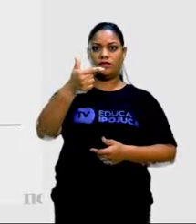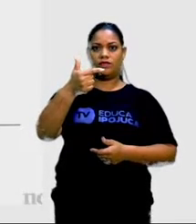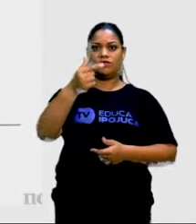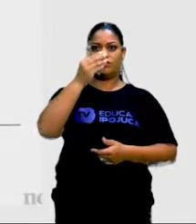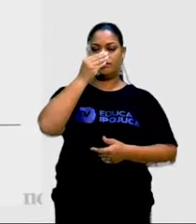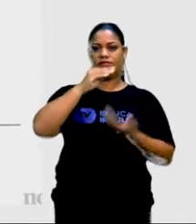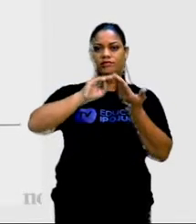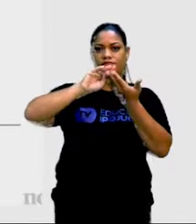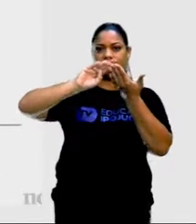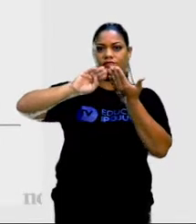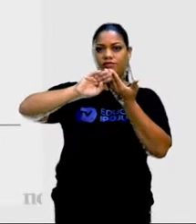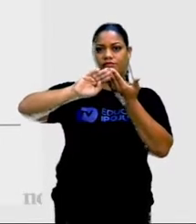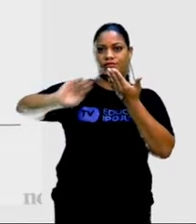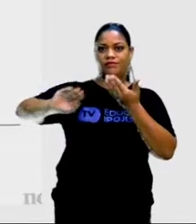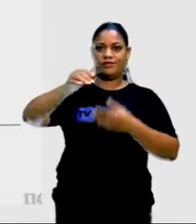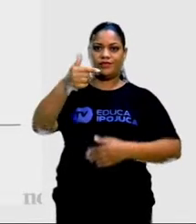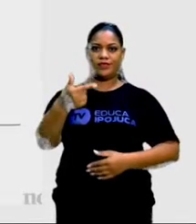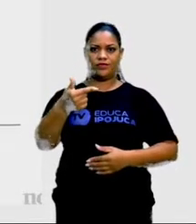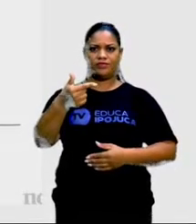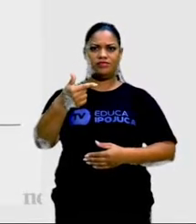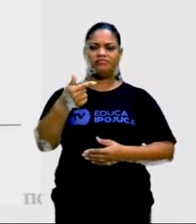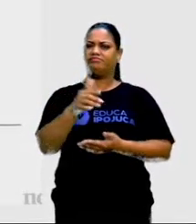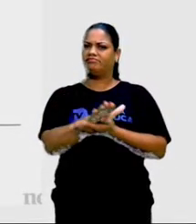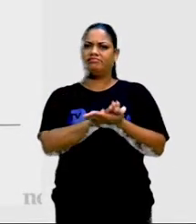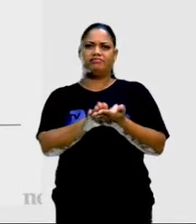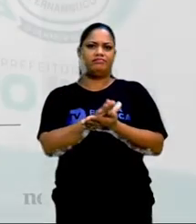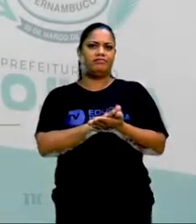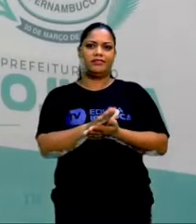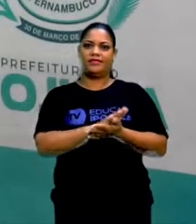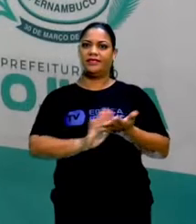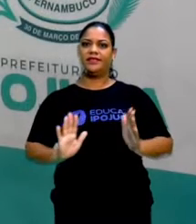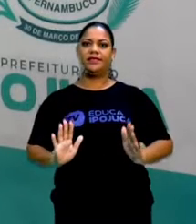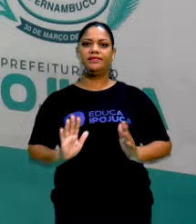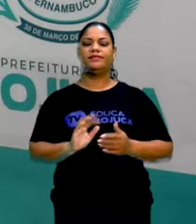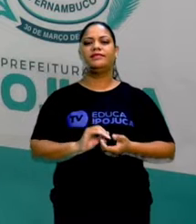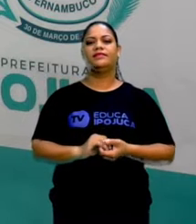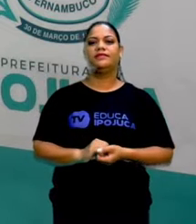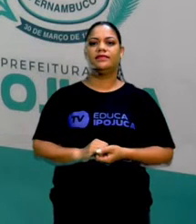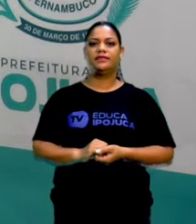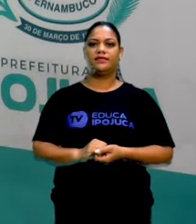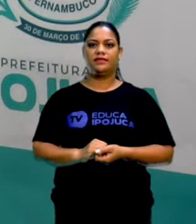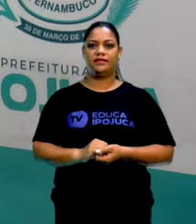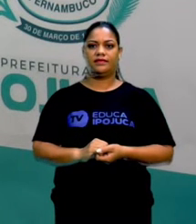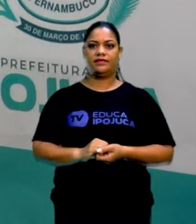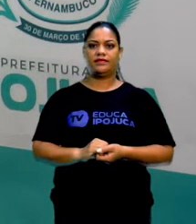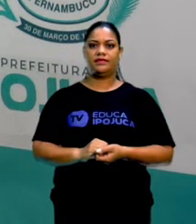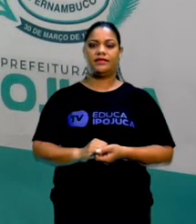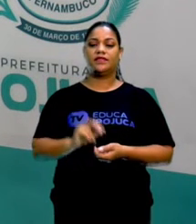fica nada. Veja que nessa operação a gente usou